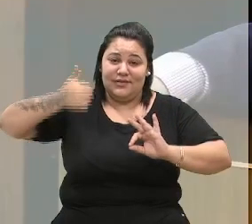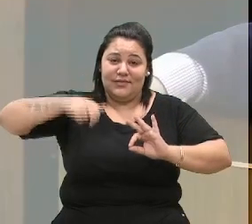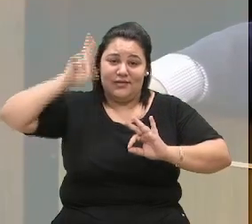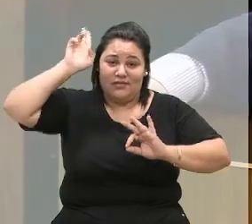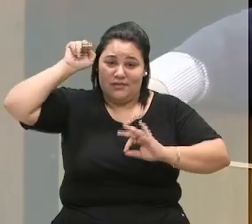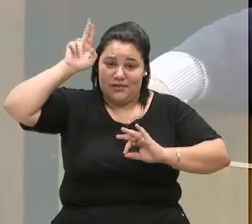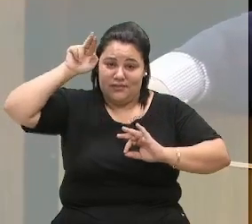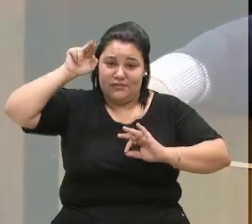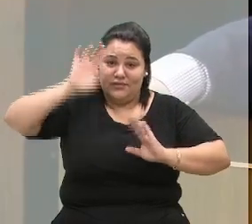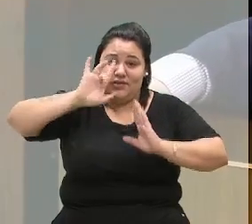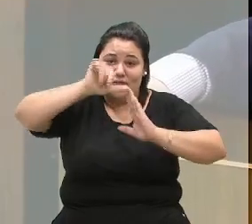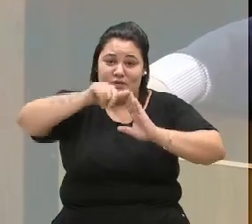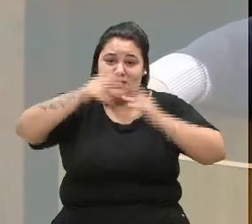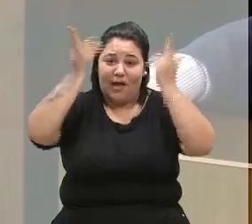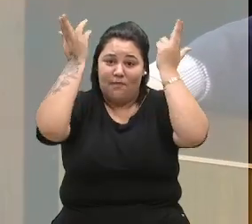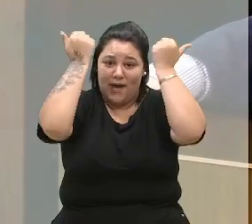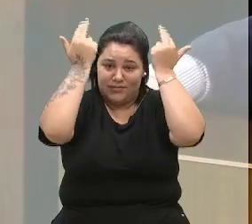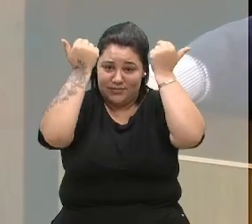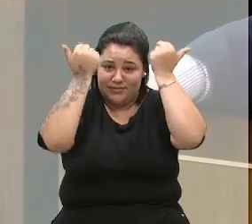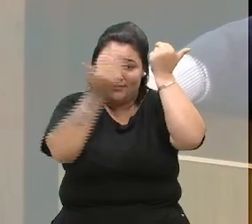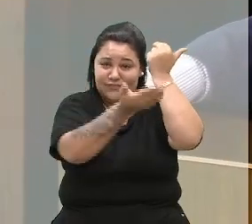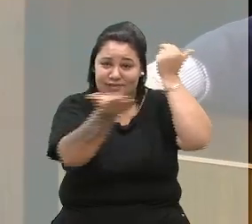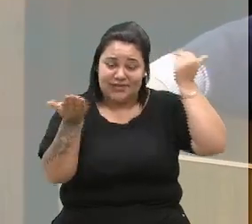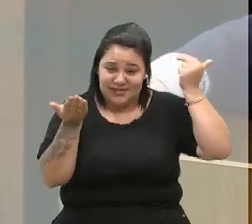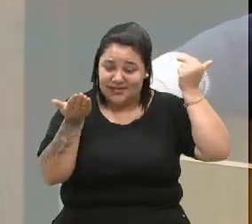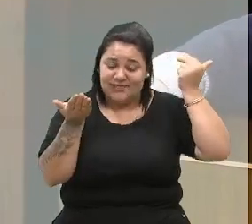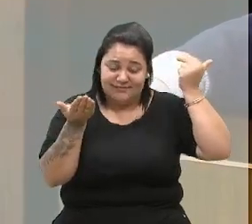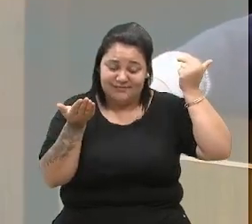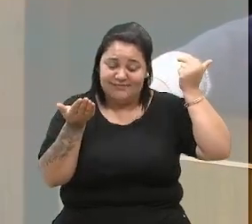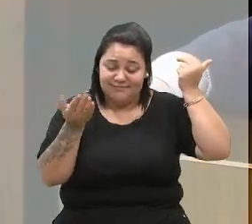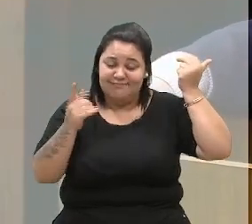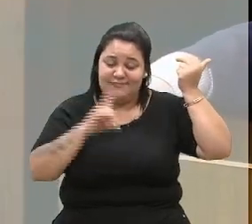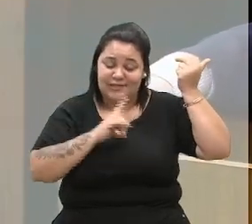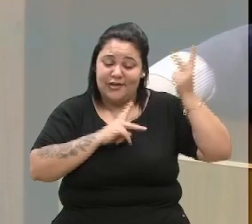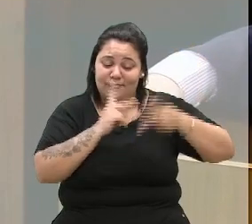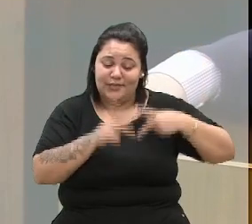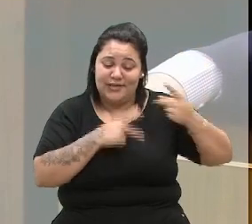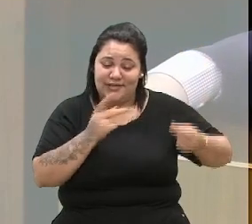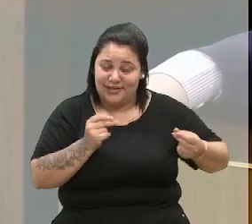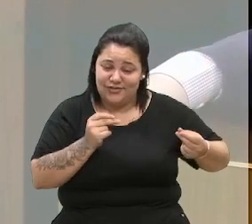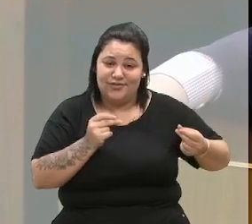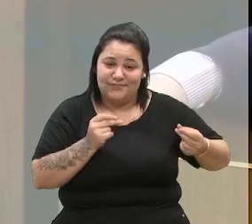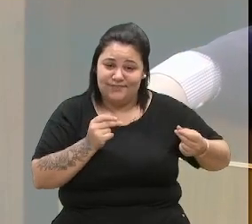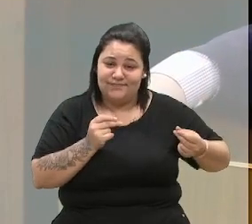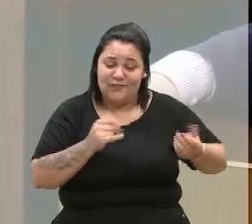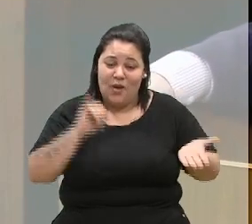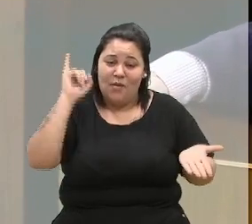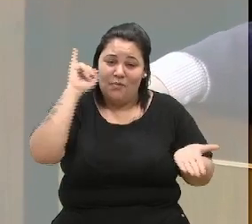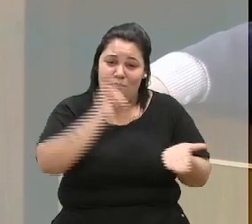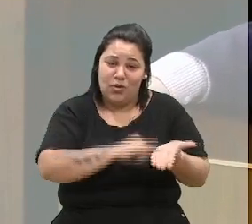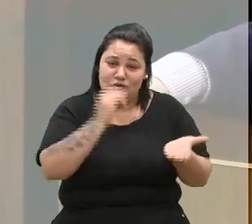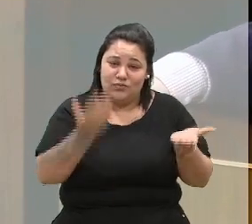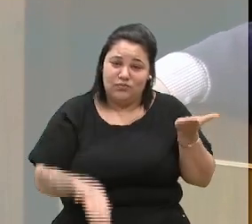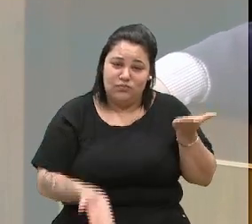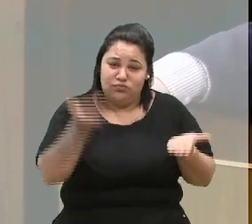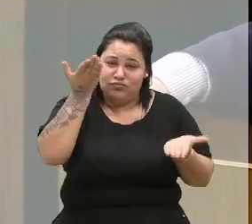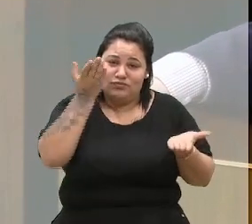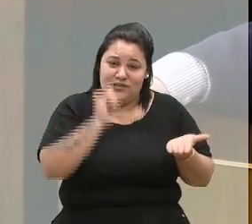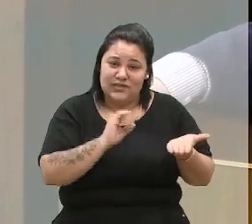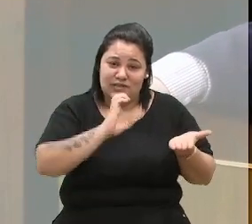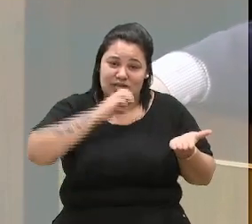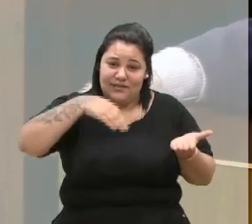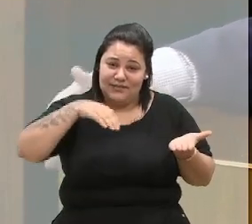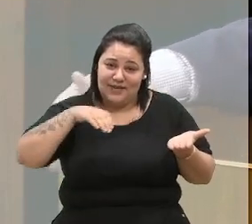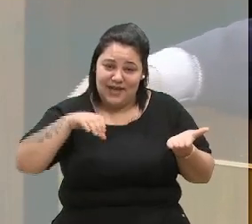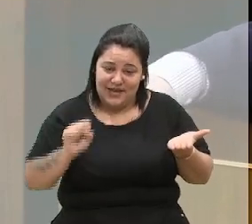Depois da Páscoa, vocês, todos nós, vamos receber essa paulada de aumento de ICMS, justamente